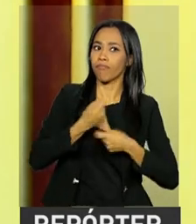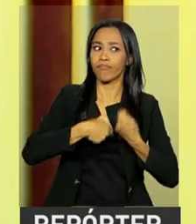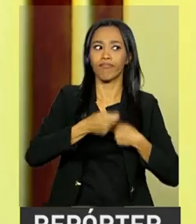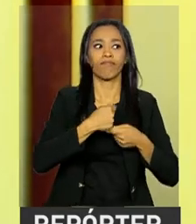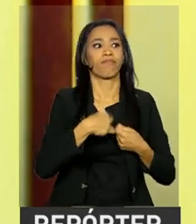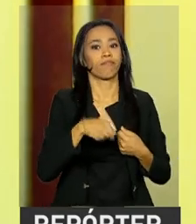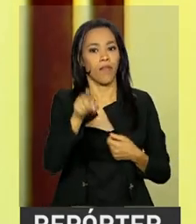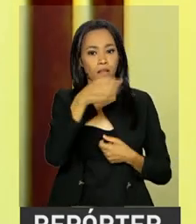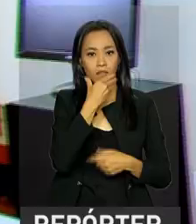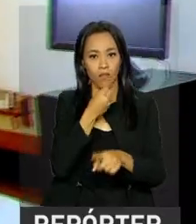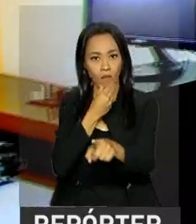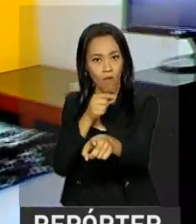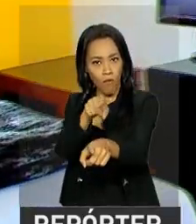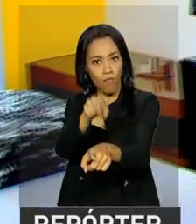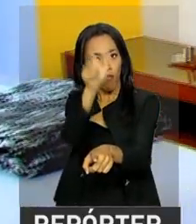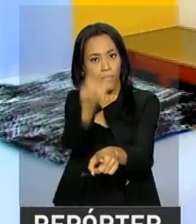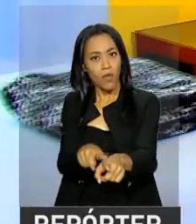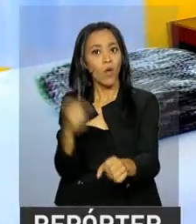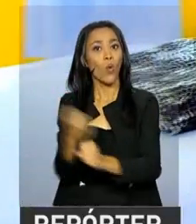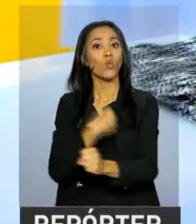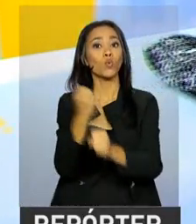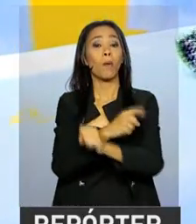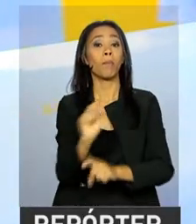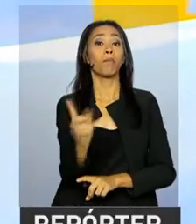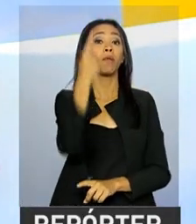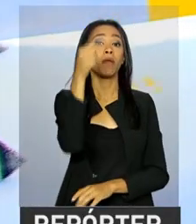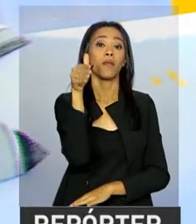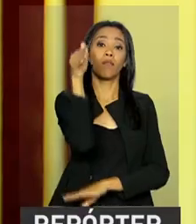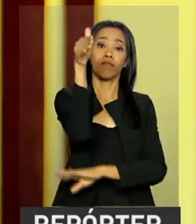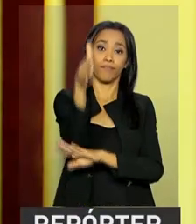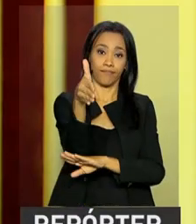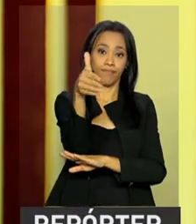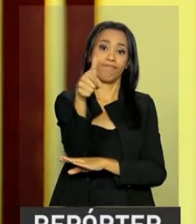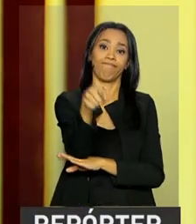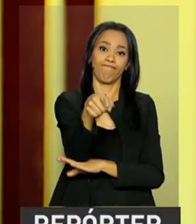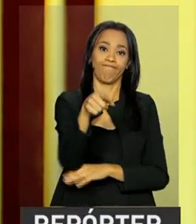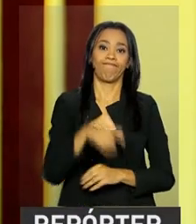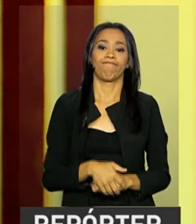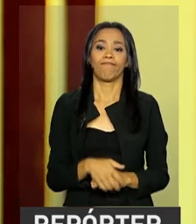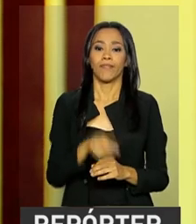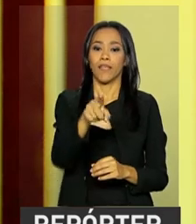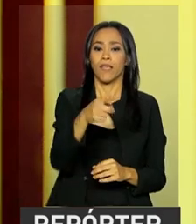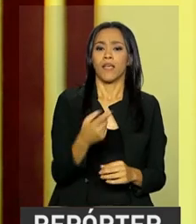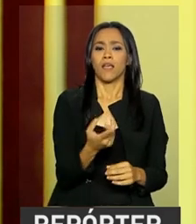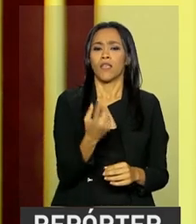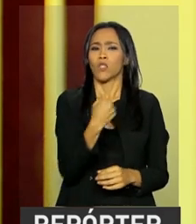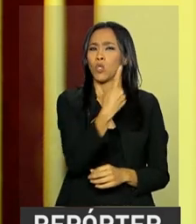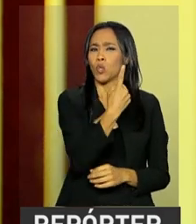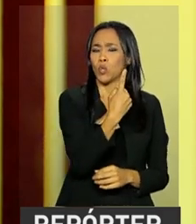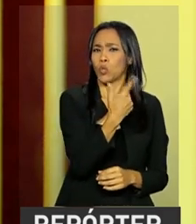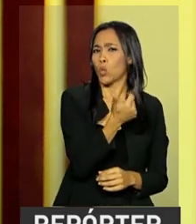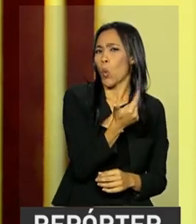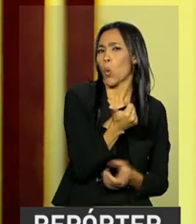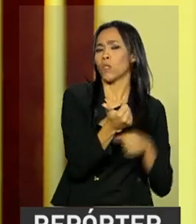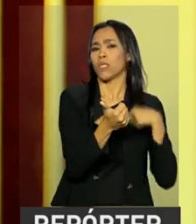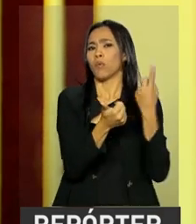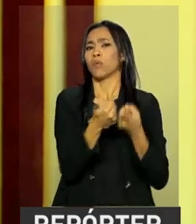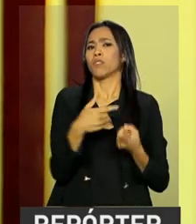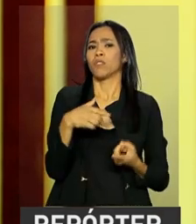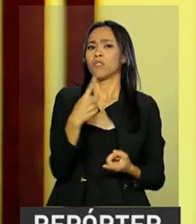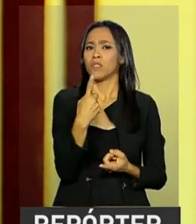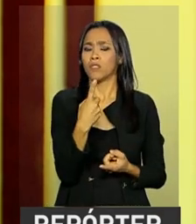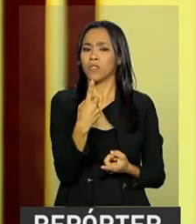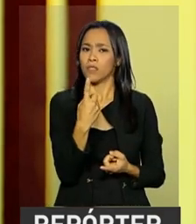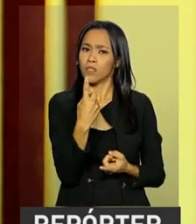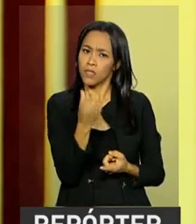desenvolvimento foi Alexandre, que construiu a primeira pousada da cidade. Partimos de 12 para 16, depois nós fomos para 20, hoje